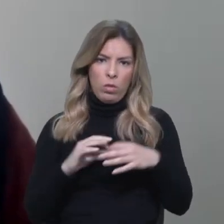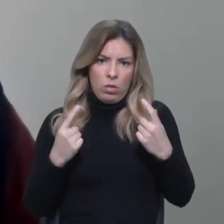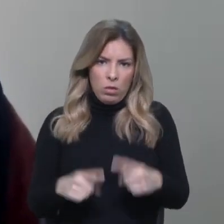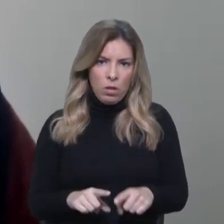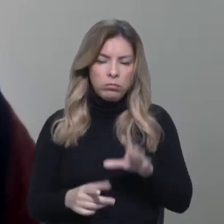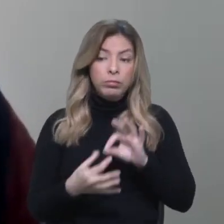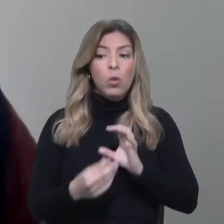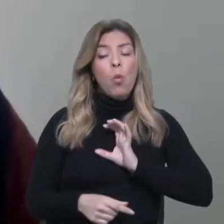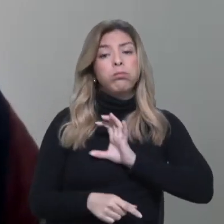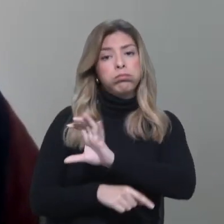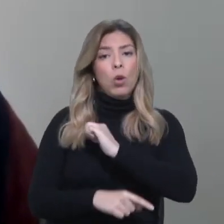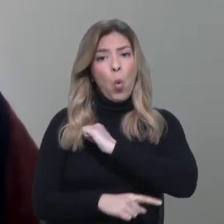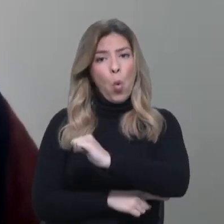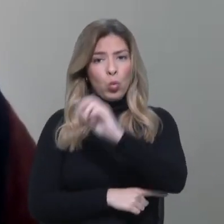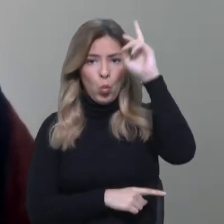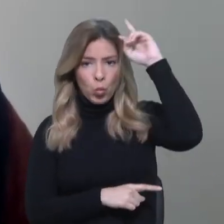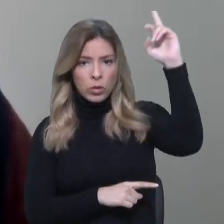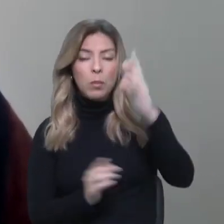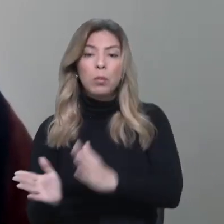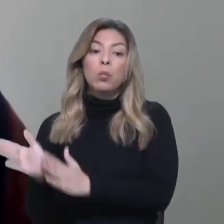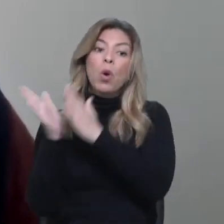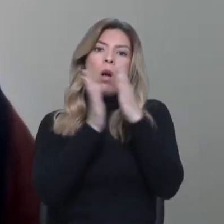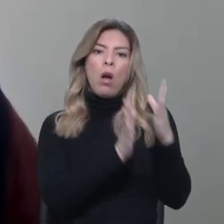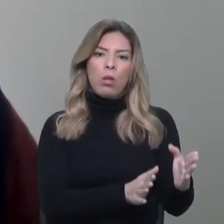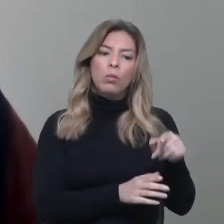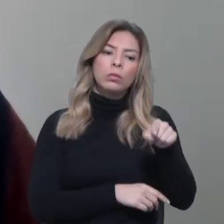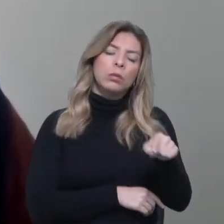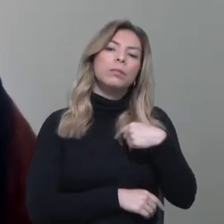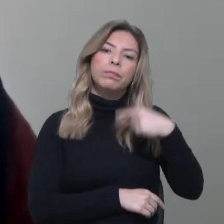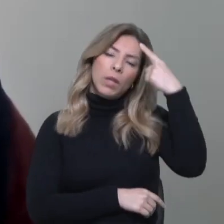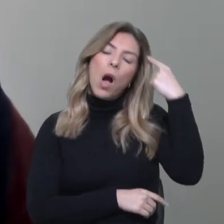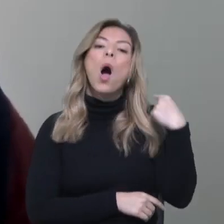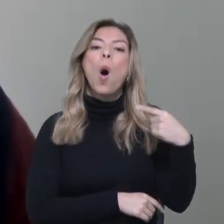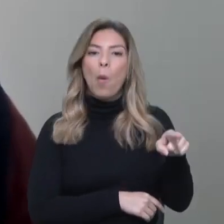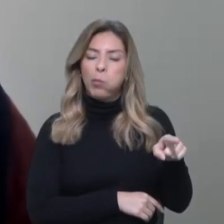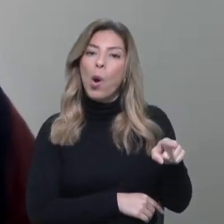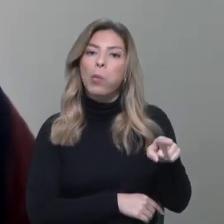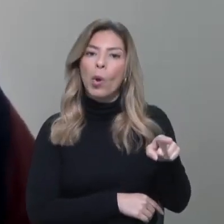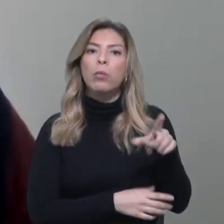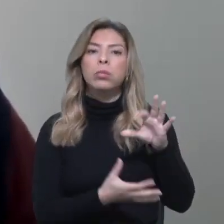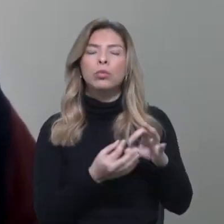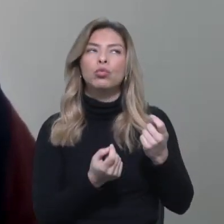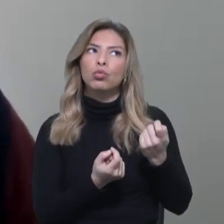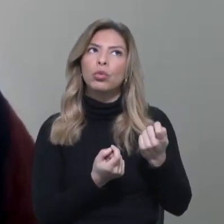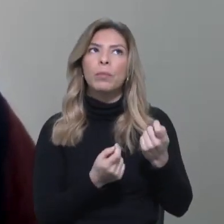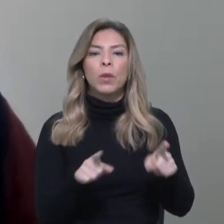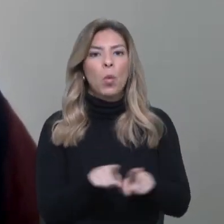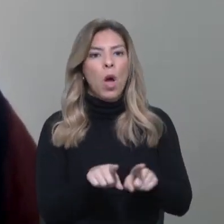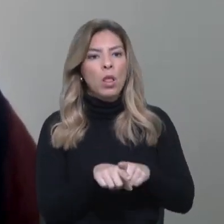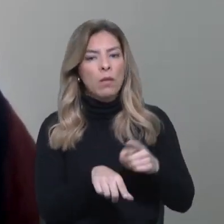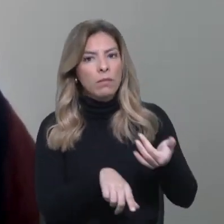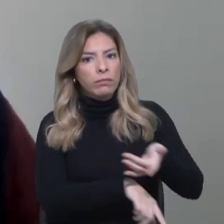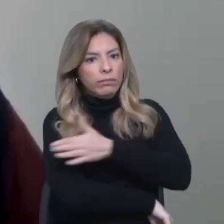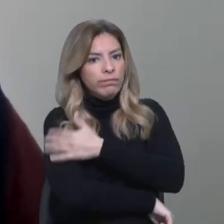Rússia. Mas, por outro lado, há uma segunda dimensão, há uma consciência aguda, digamos, da fragilidade da